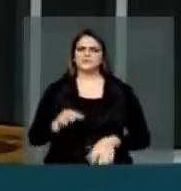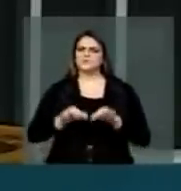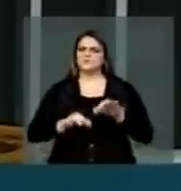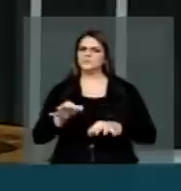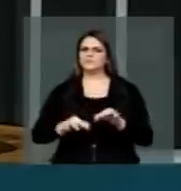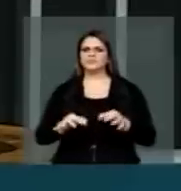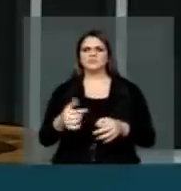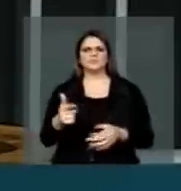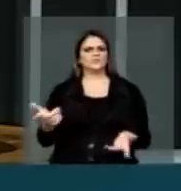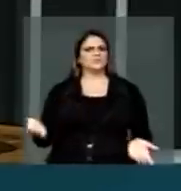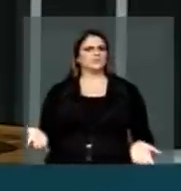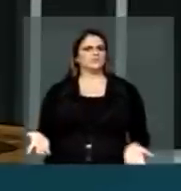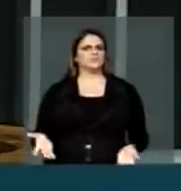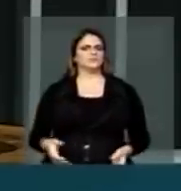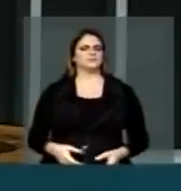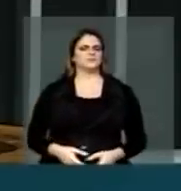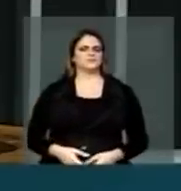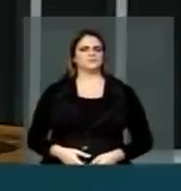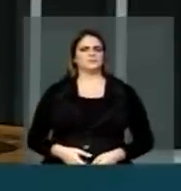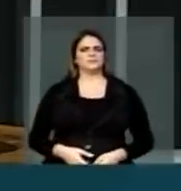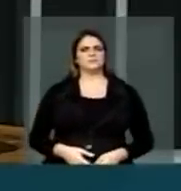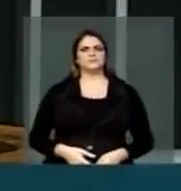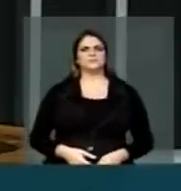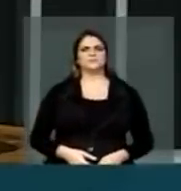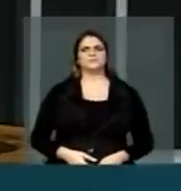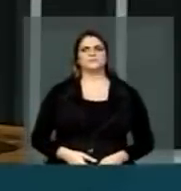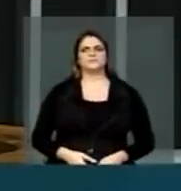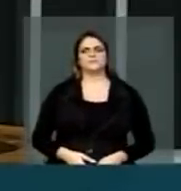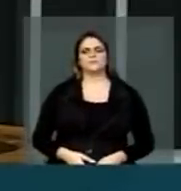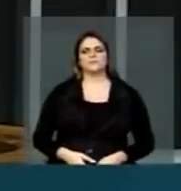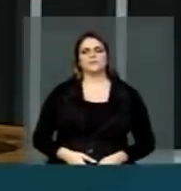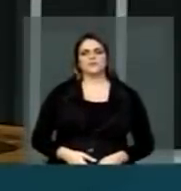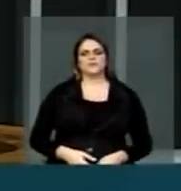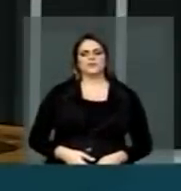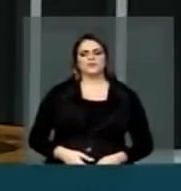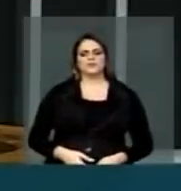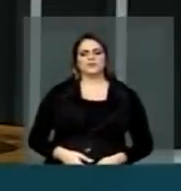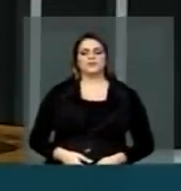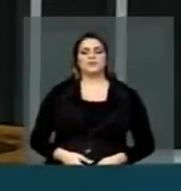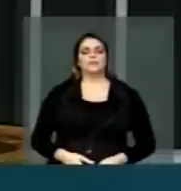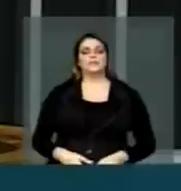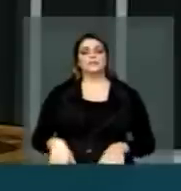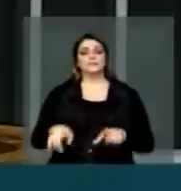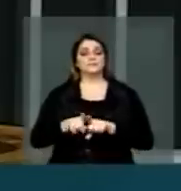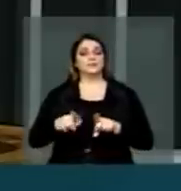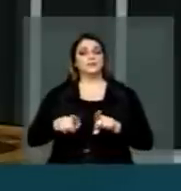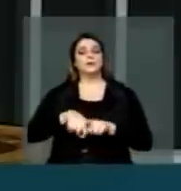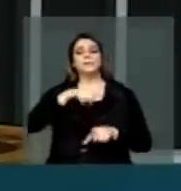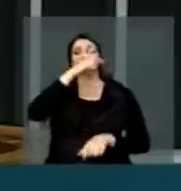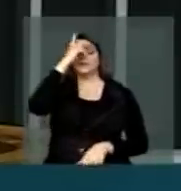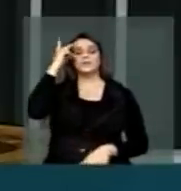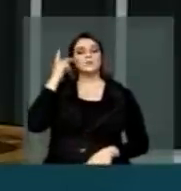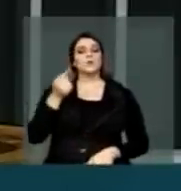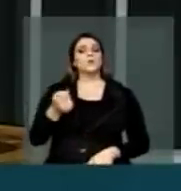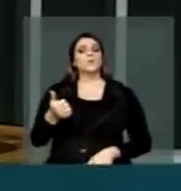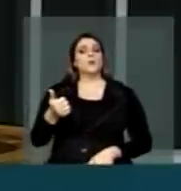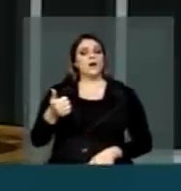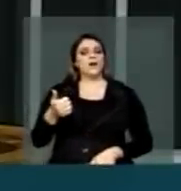injusta. E aquelas pessoas que estão em vias de se aposentar sempre nos questionam, nos